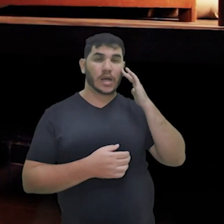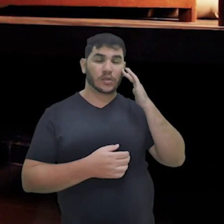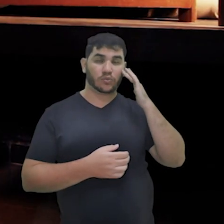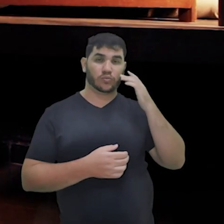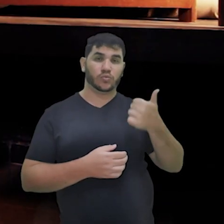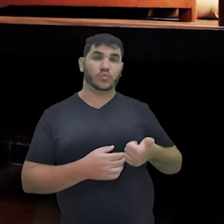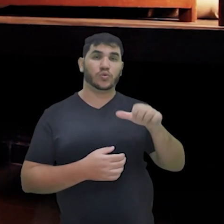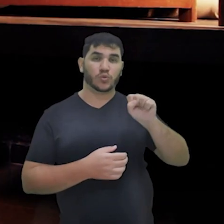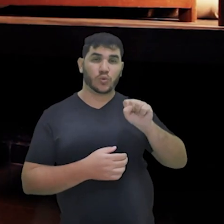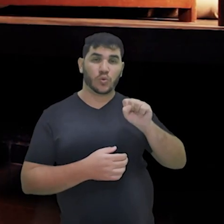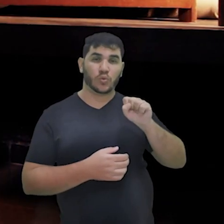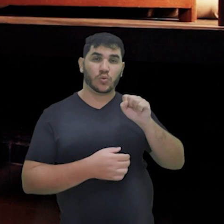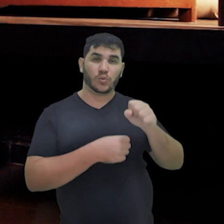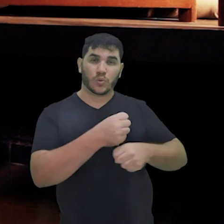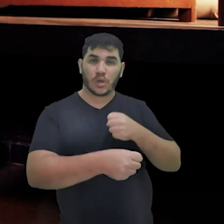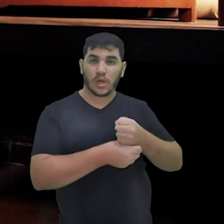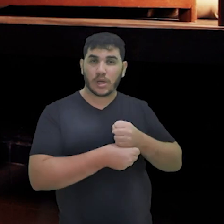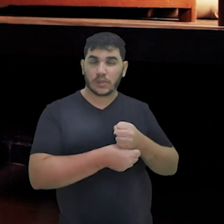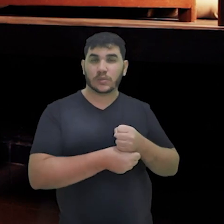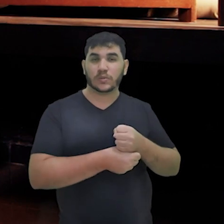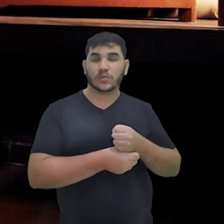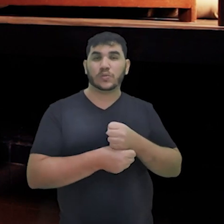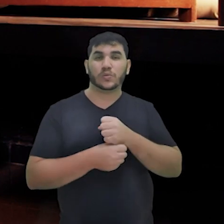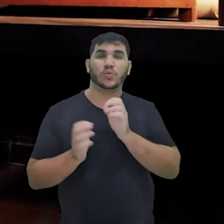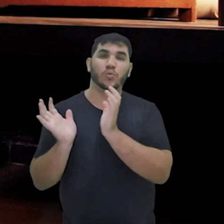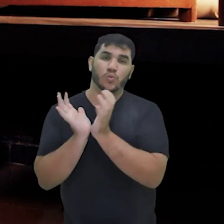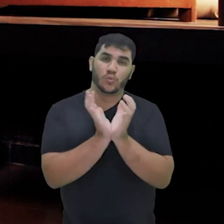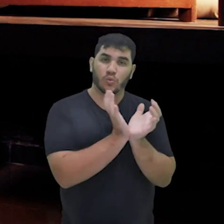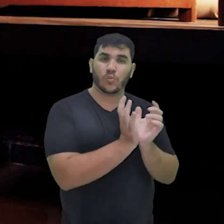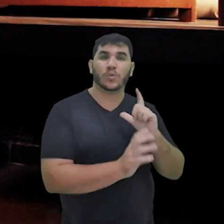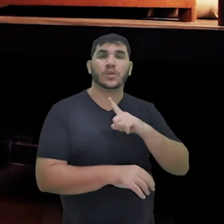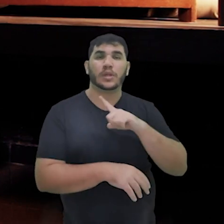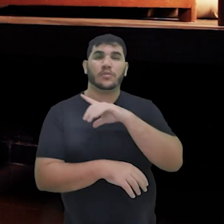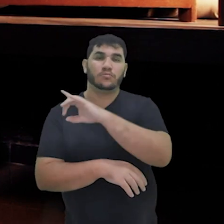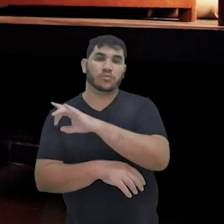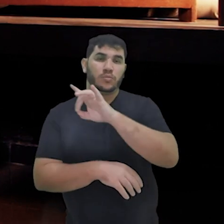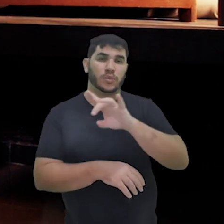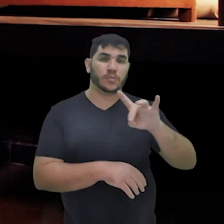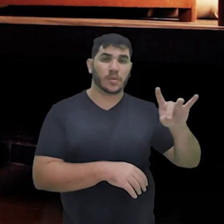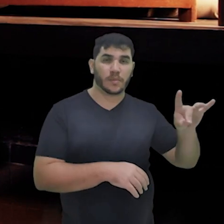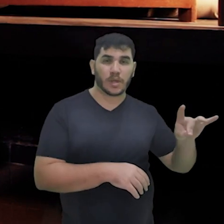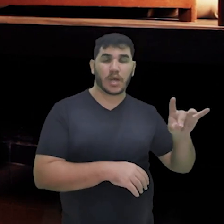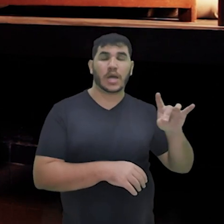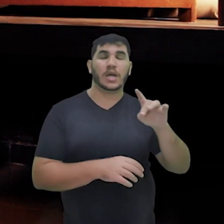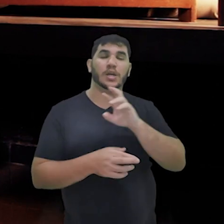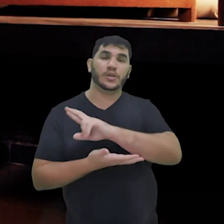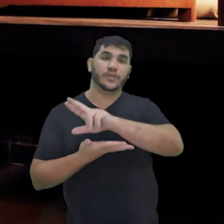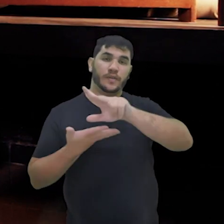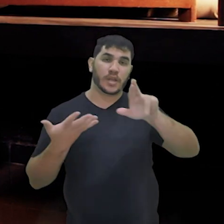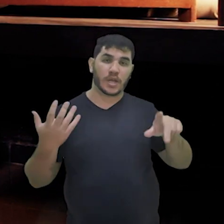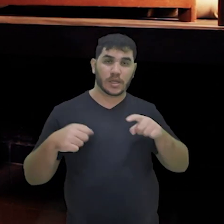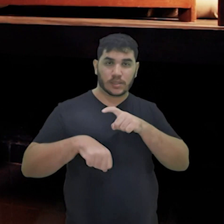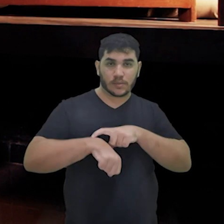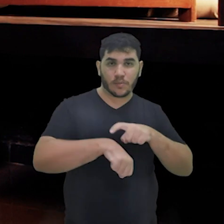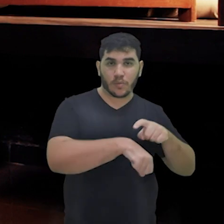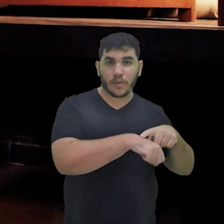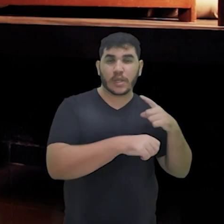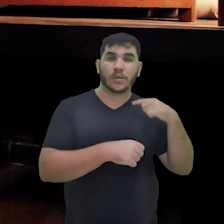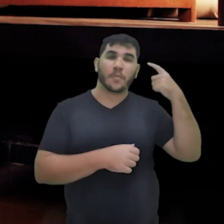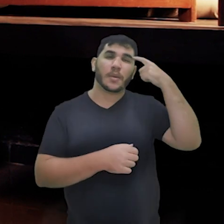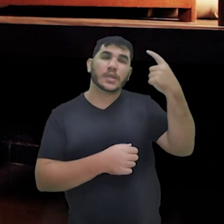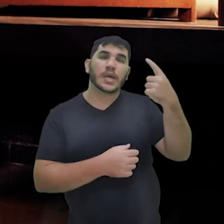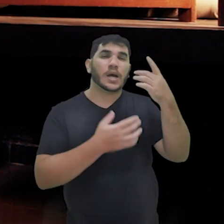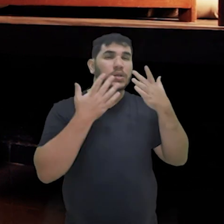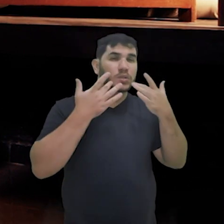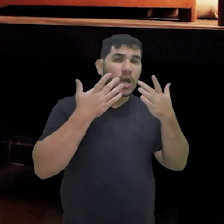de 18 anos, o Nós ele teve várias etapas, assim, para discutir dentro do seu próprio fazer, dentro do seu pensar